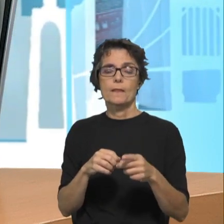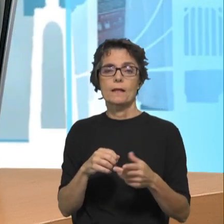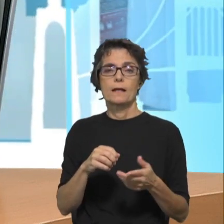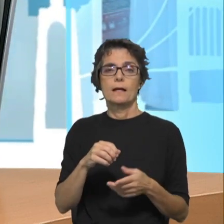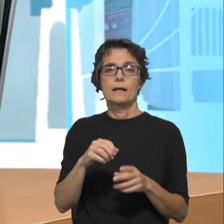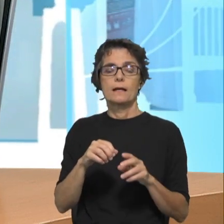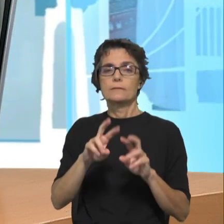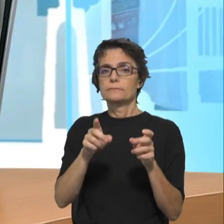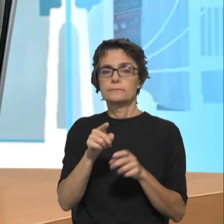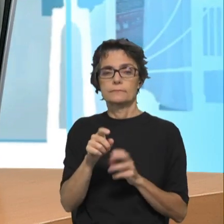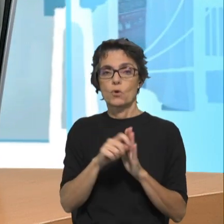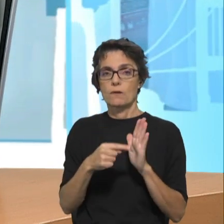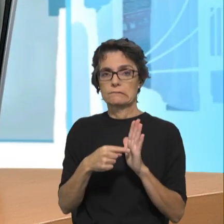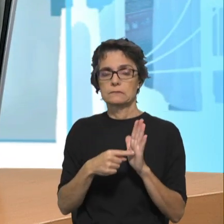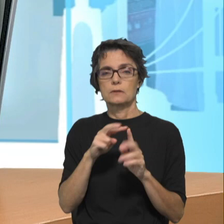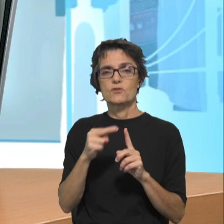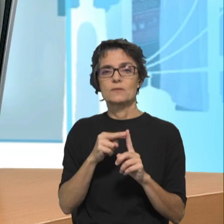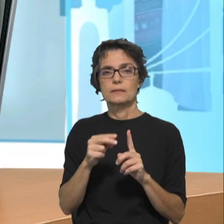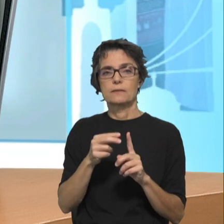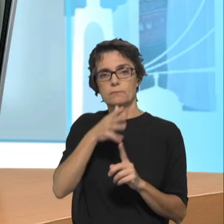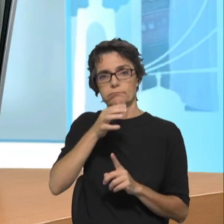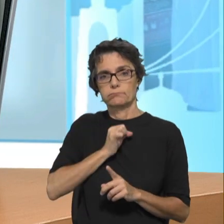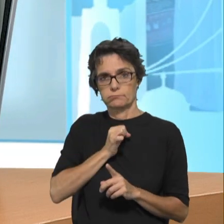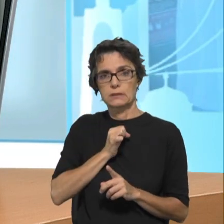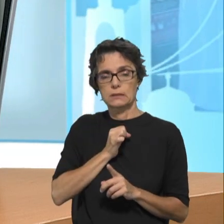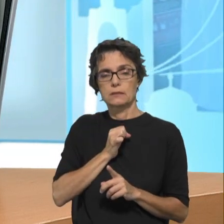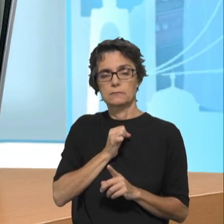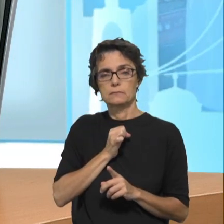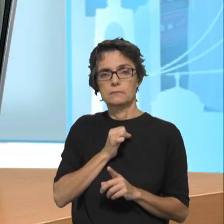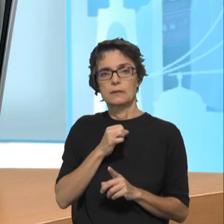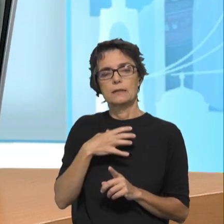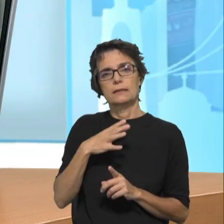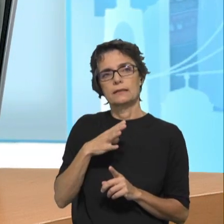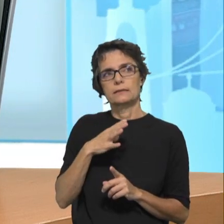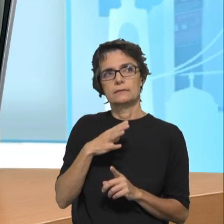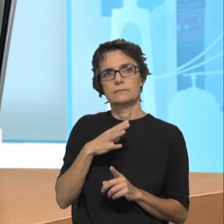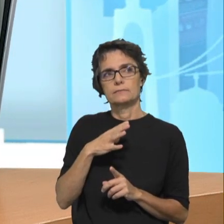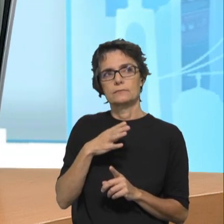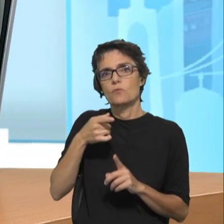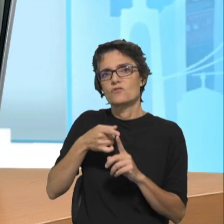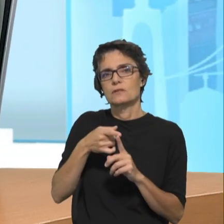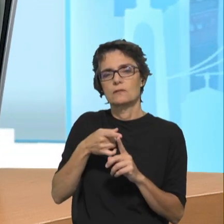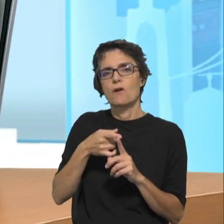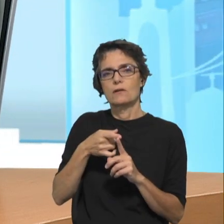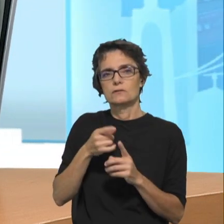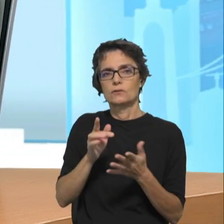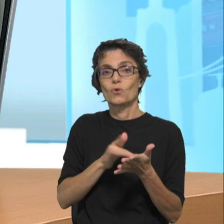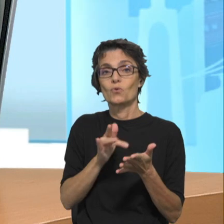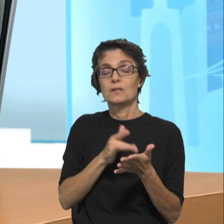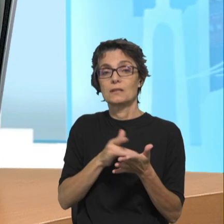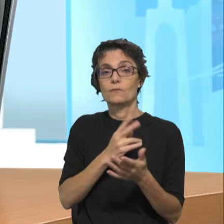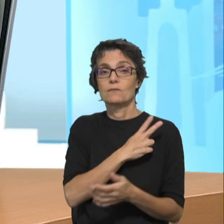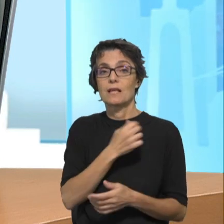houve esta minha intervenção não vai muito longe do que um capítulo que um livro da Universidade